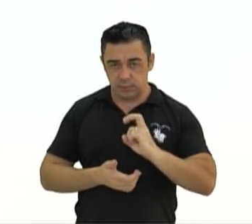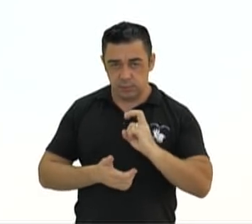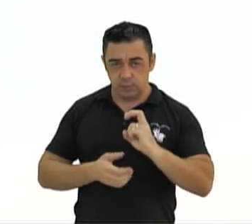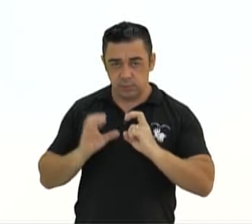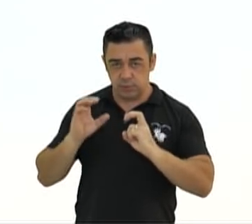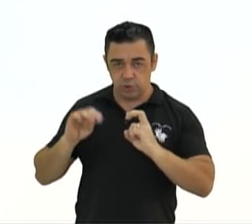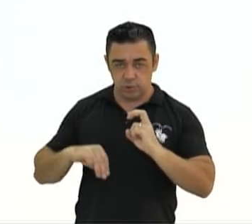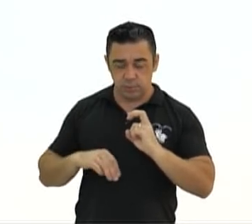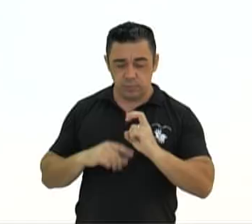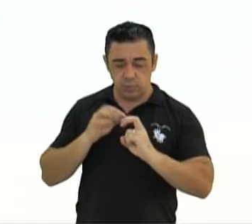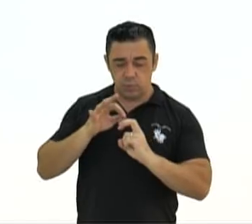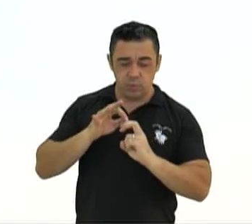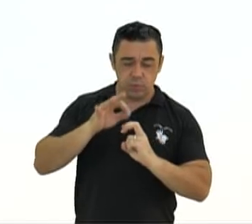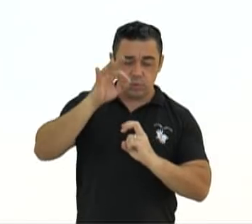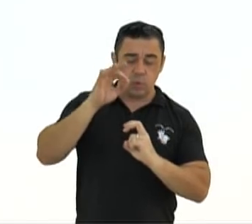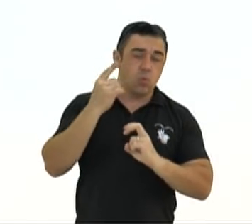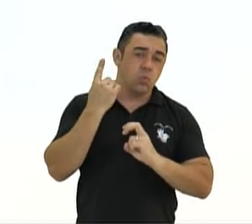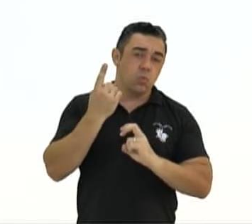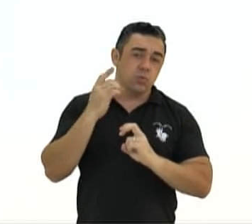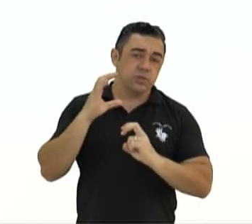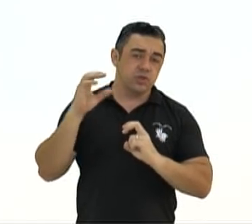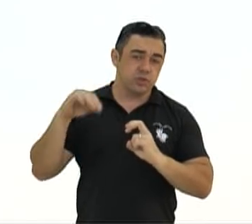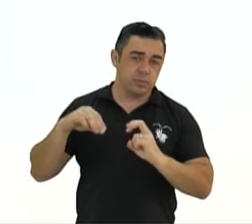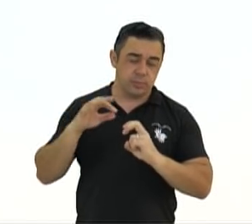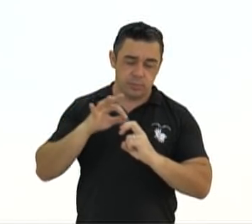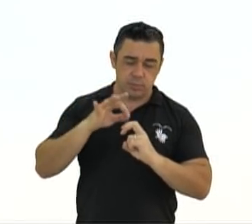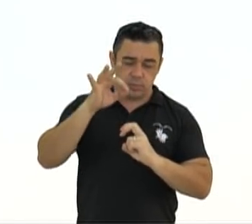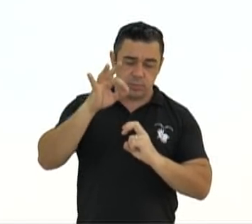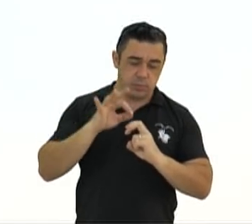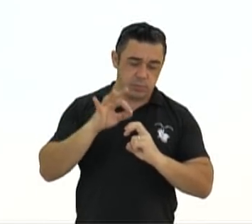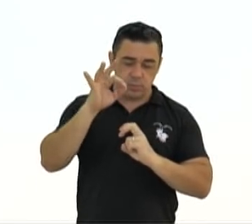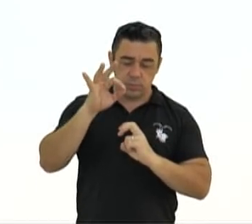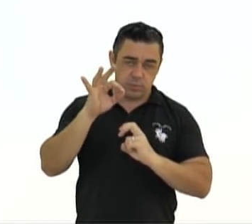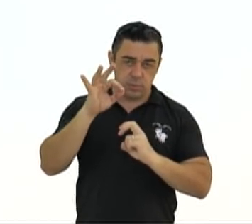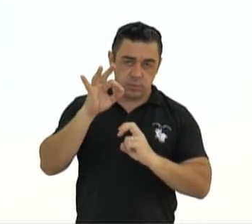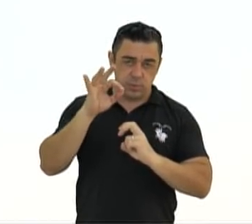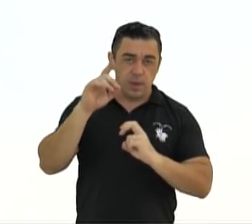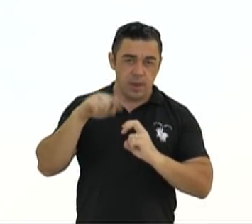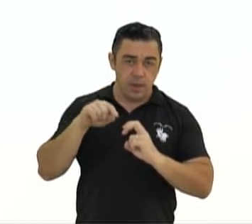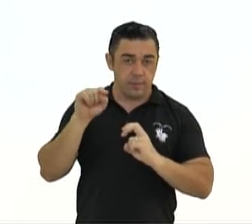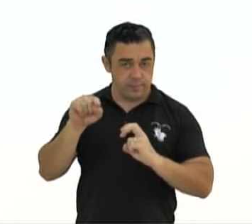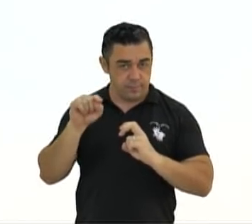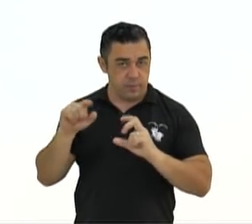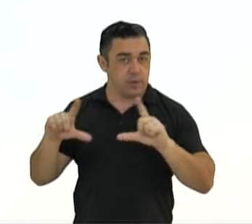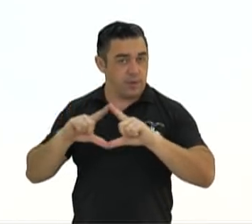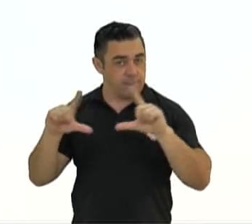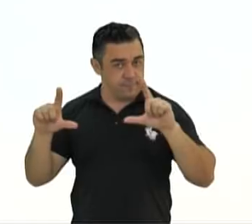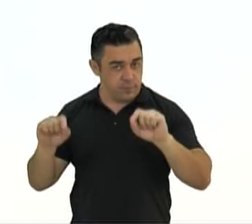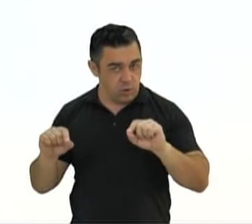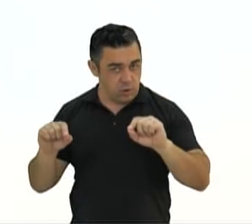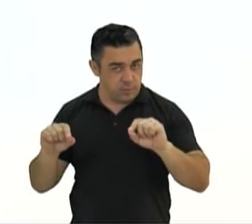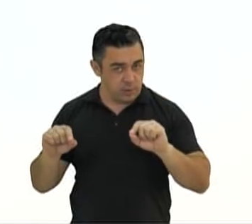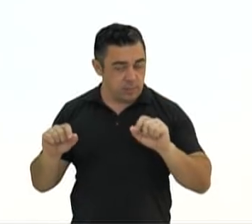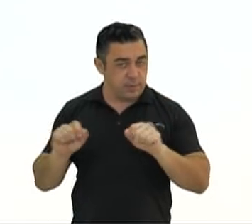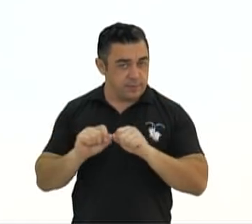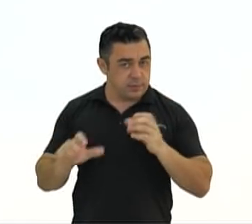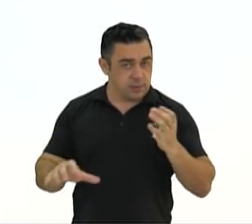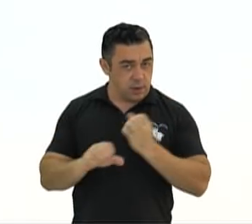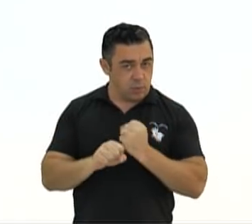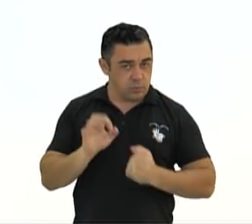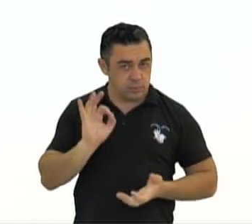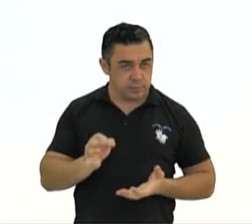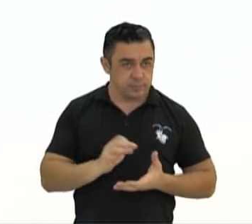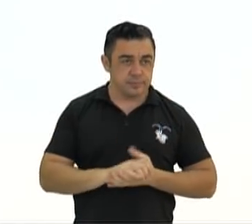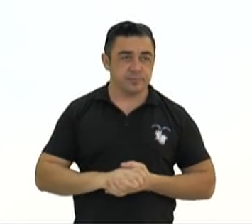base e 1 centímetro de altura. É esse valor que você vai jogar lá na fórmula para calcular, tá